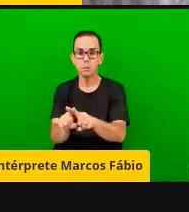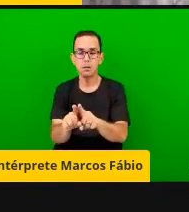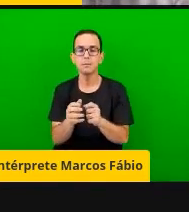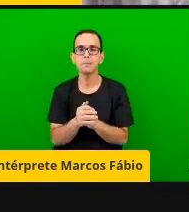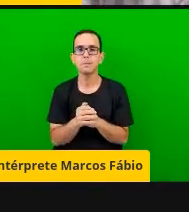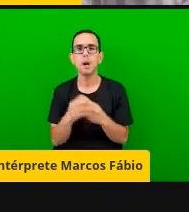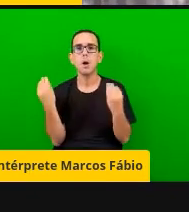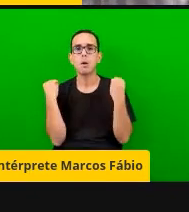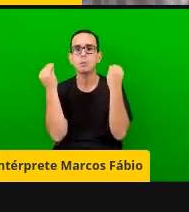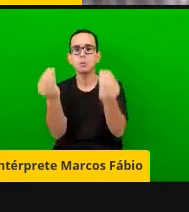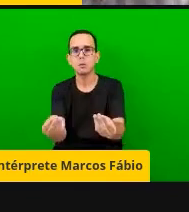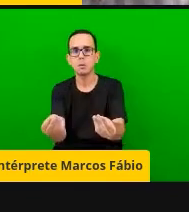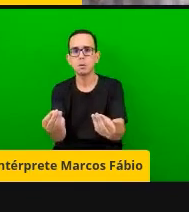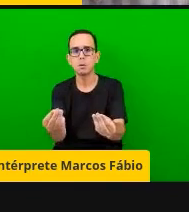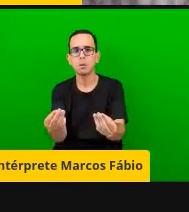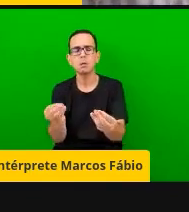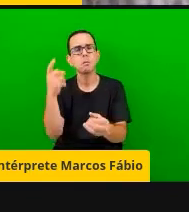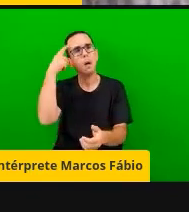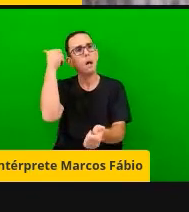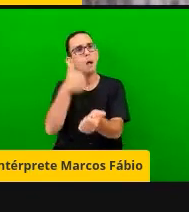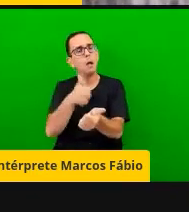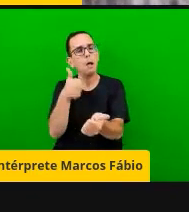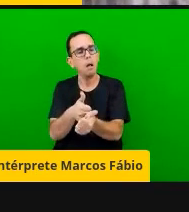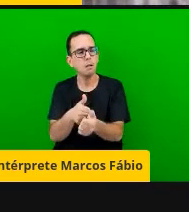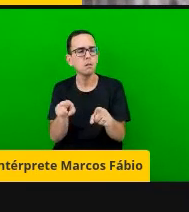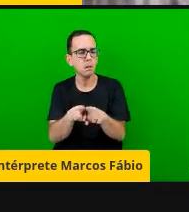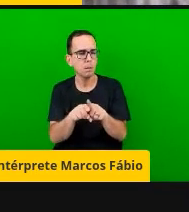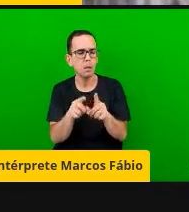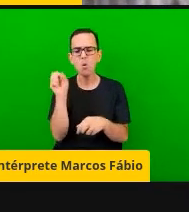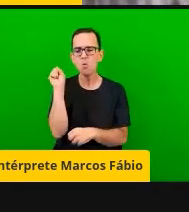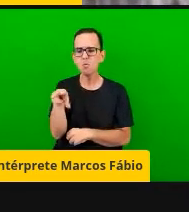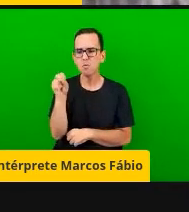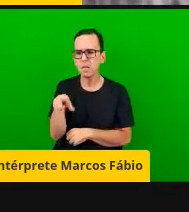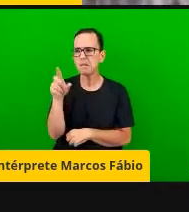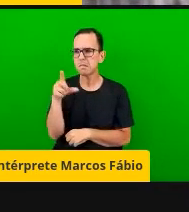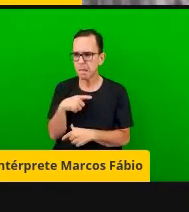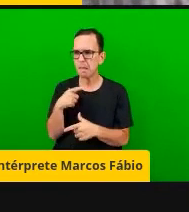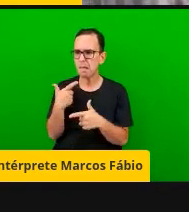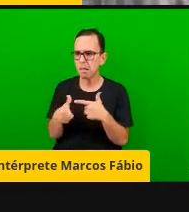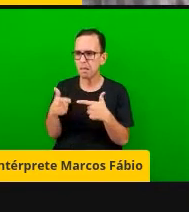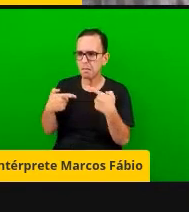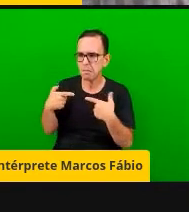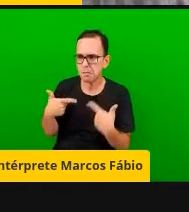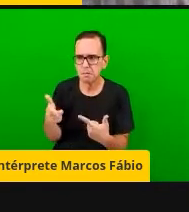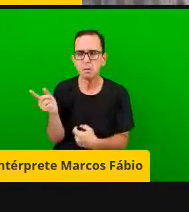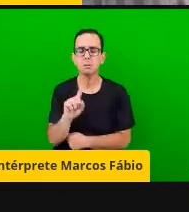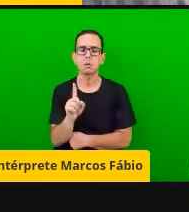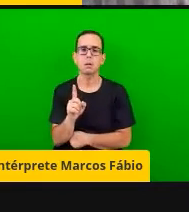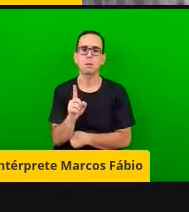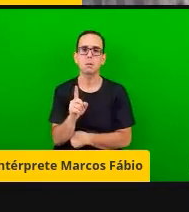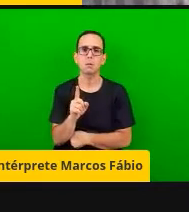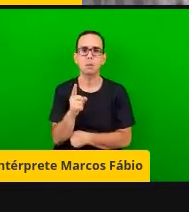aqui uma reflexão que o pessoal falava, o vírus é democrático. Não, ele não é democrático, tá? A gente sabe que, sobretudo